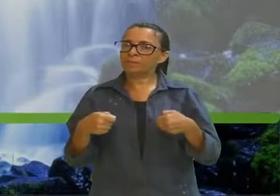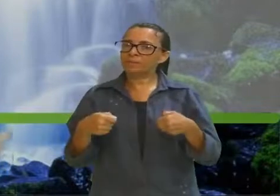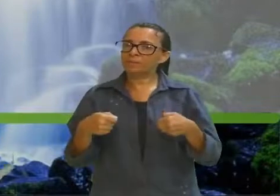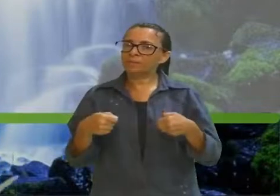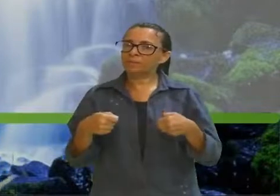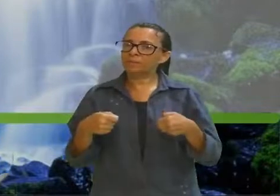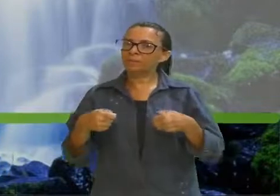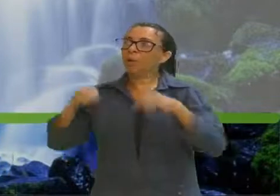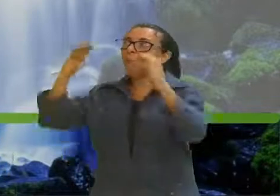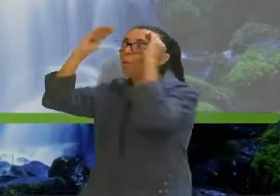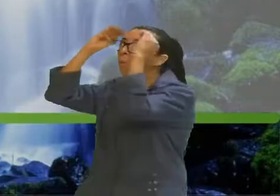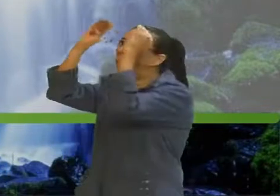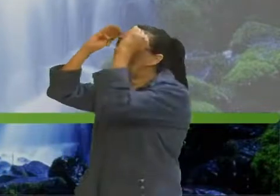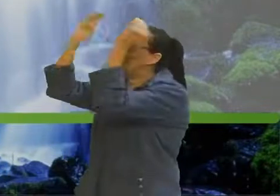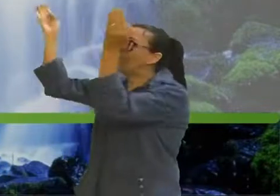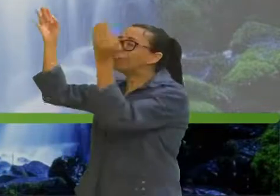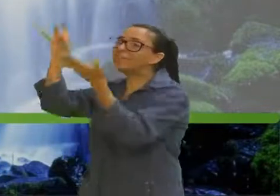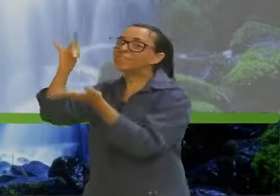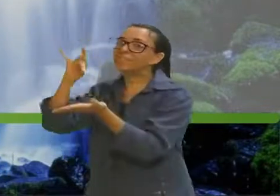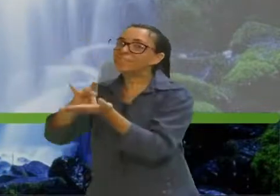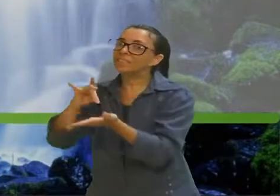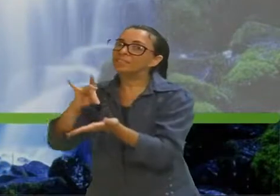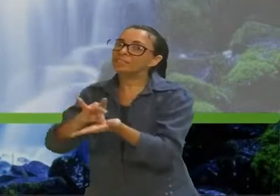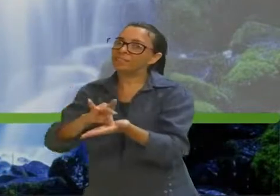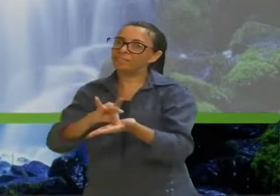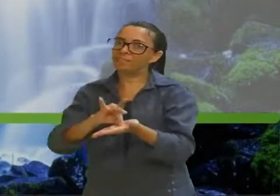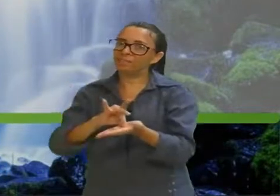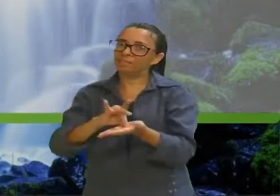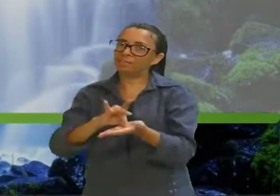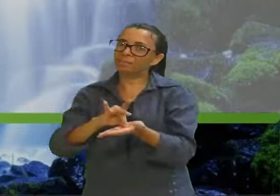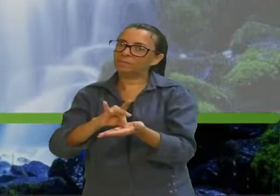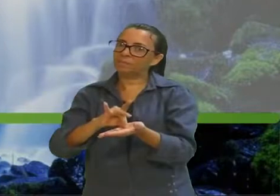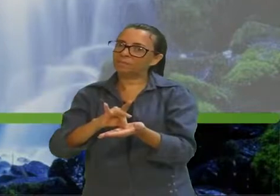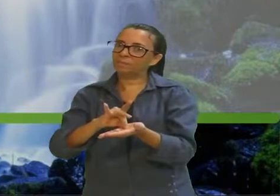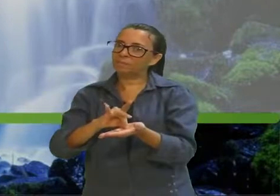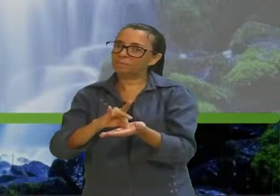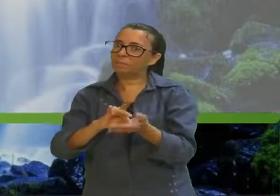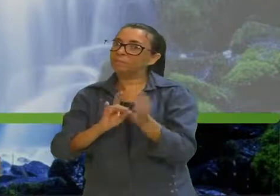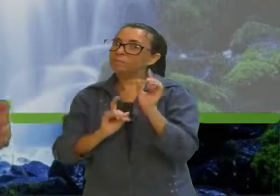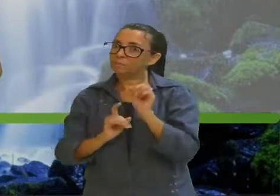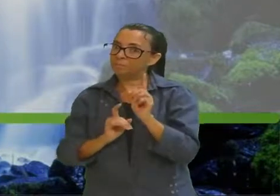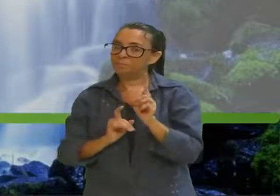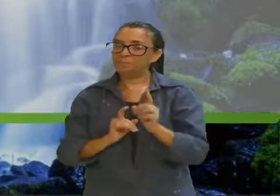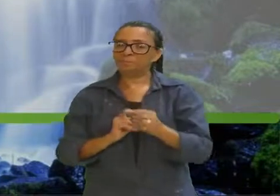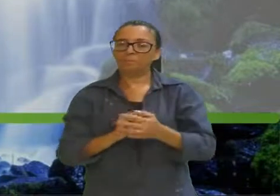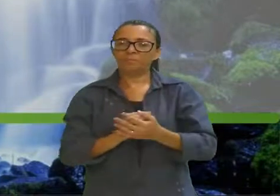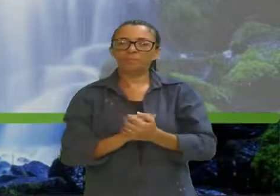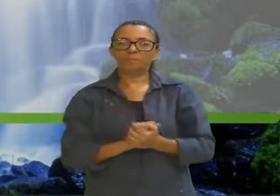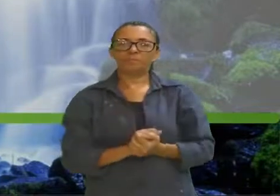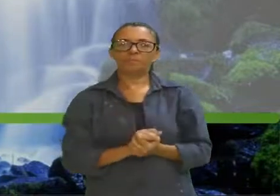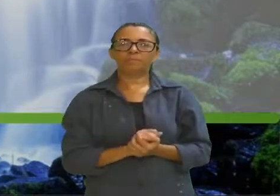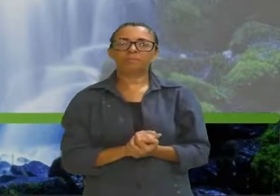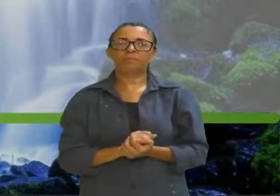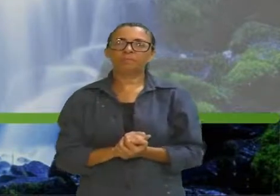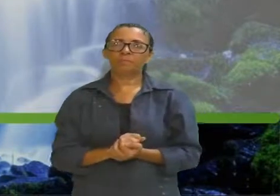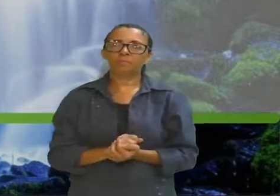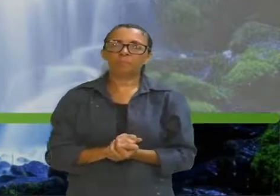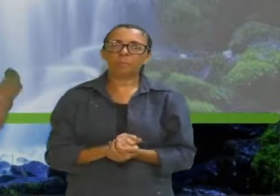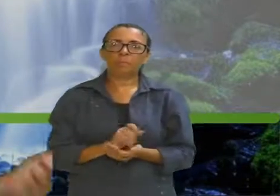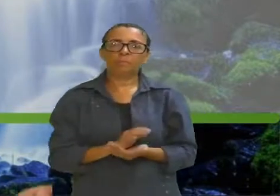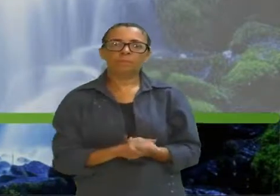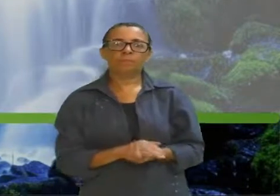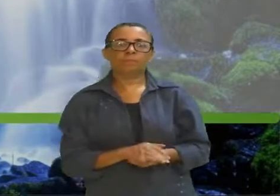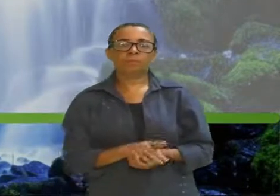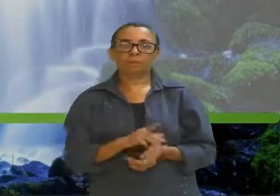Que amor é esse? Né? Então, a fé que não obedece por meio de ações